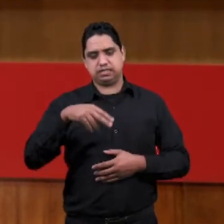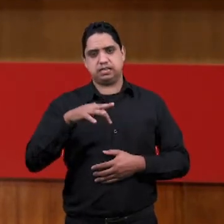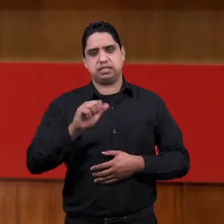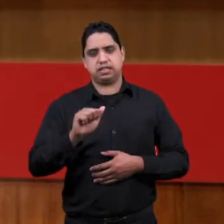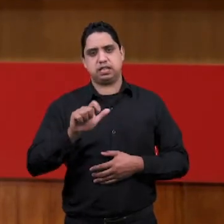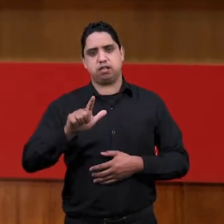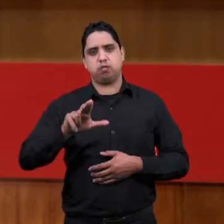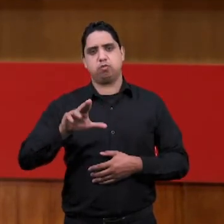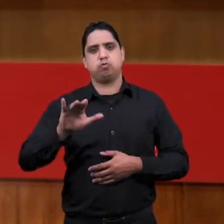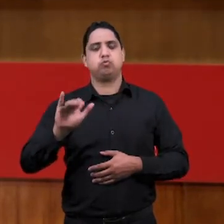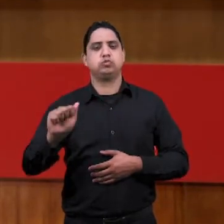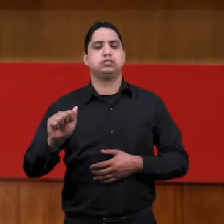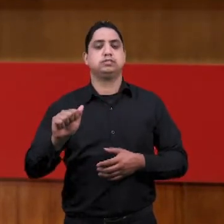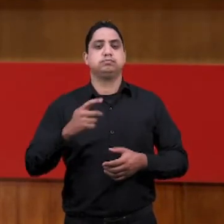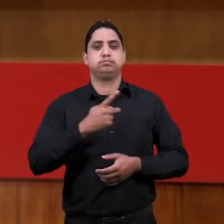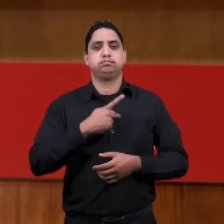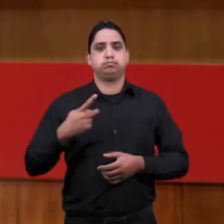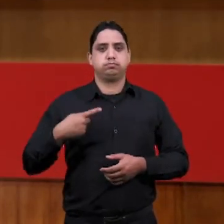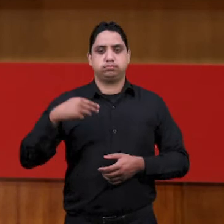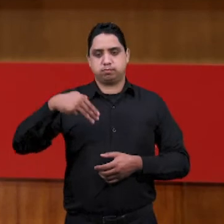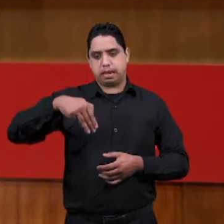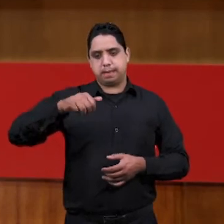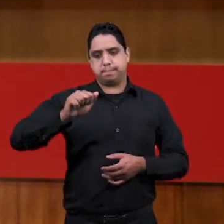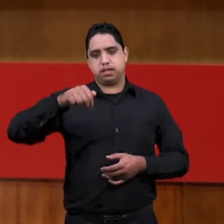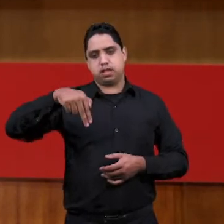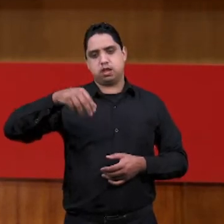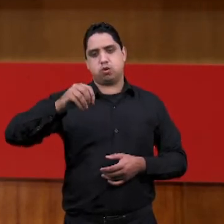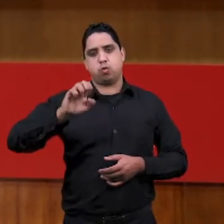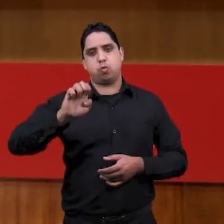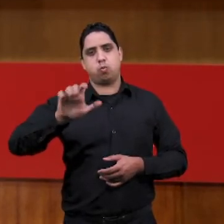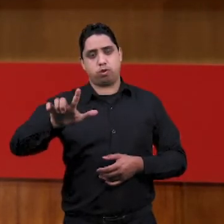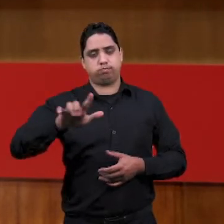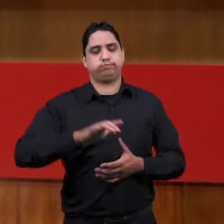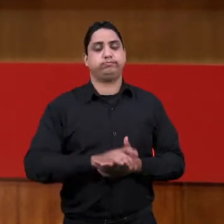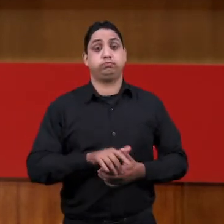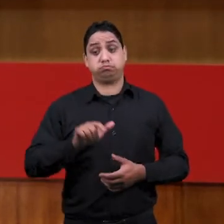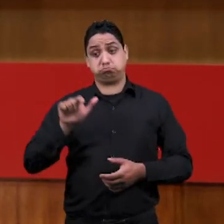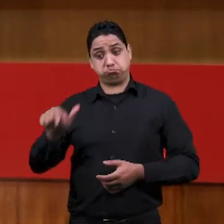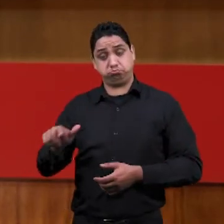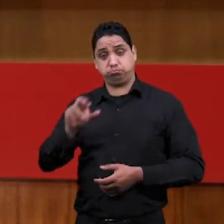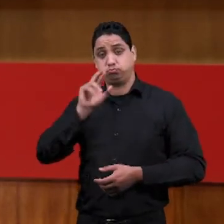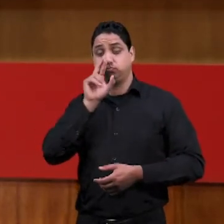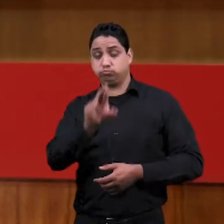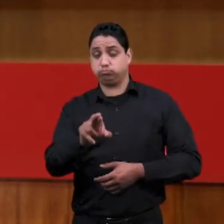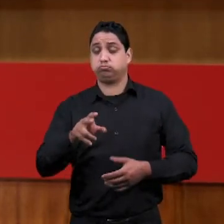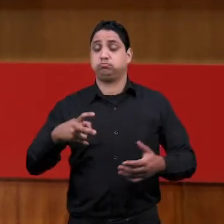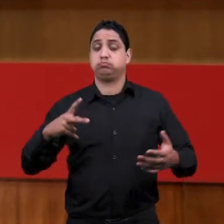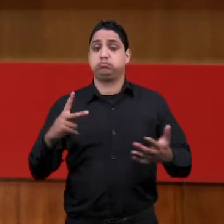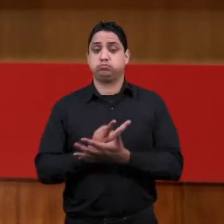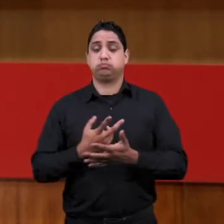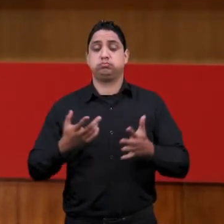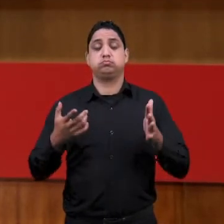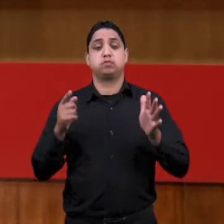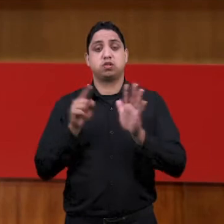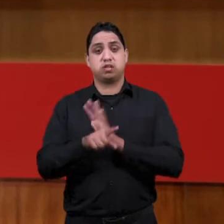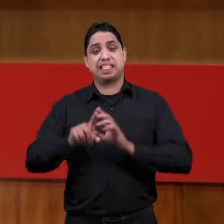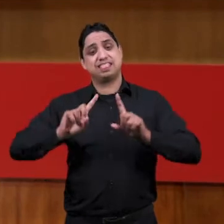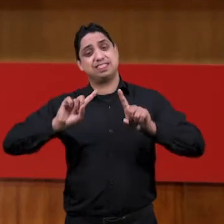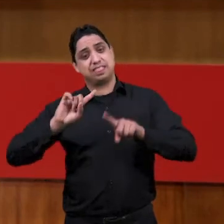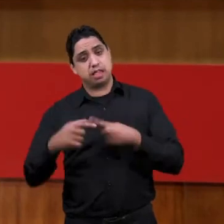Lúcia, onde está ali o pastor Manuel Cristiano. E ele vai dar uma resposta relacionada a essa pergunta. E